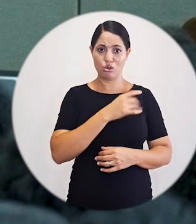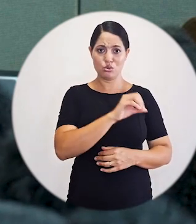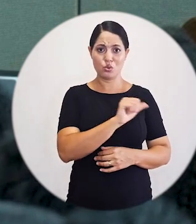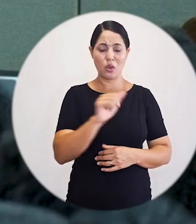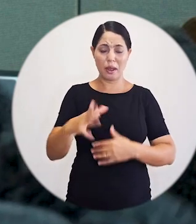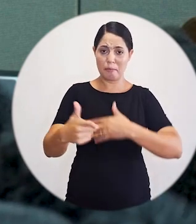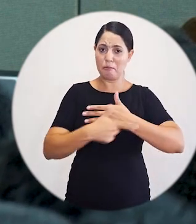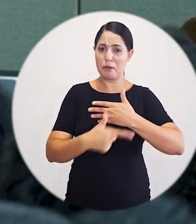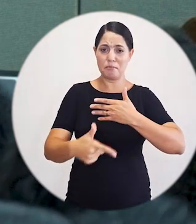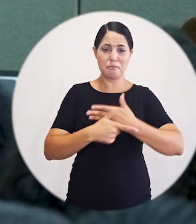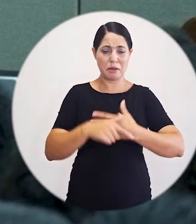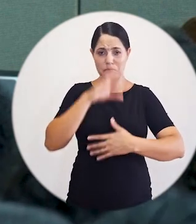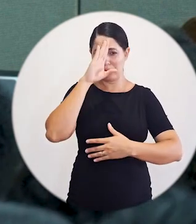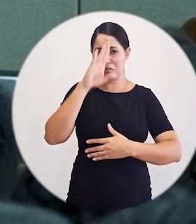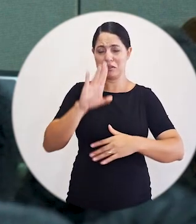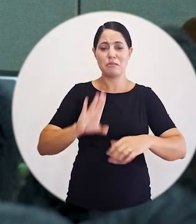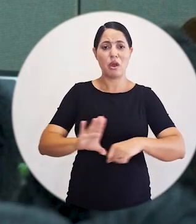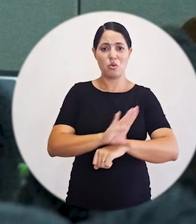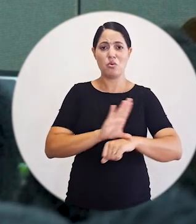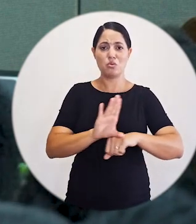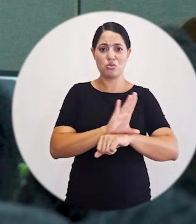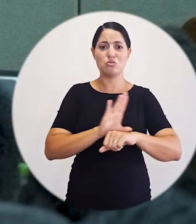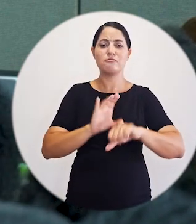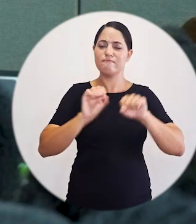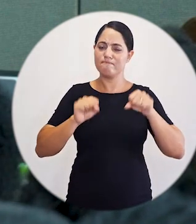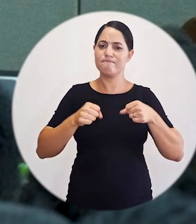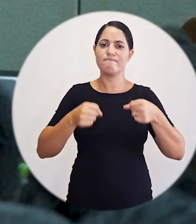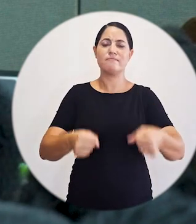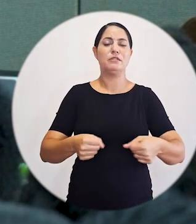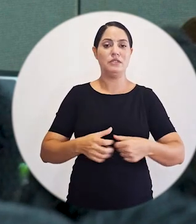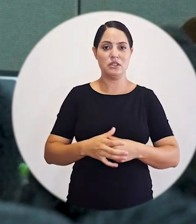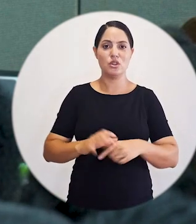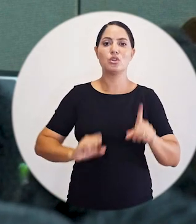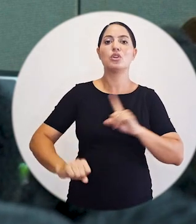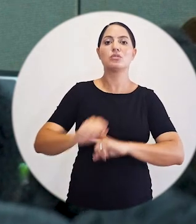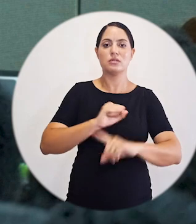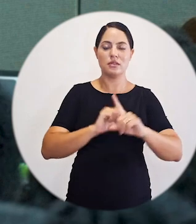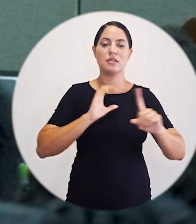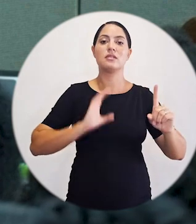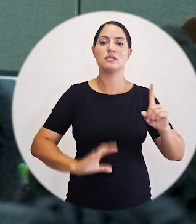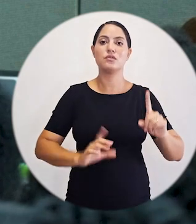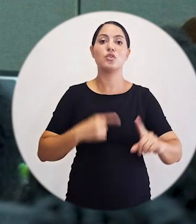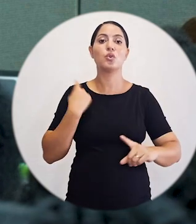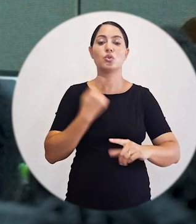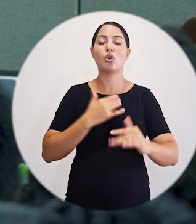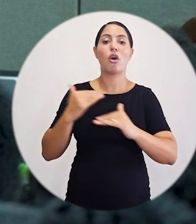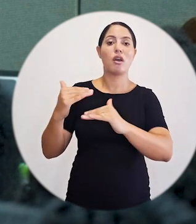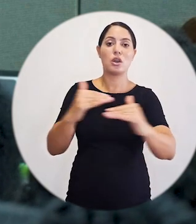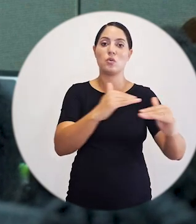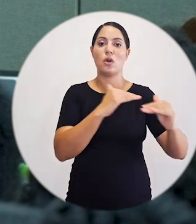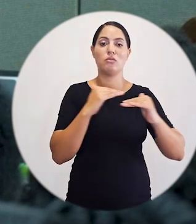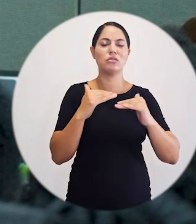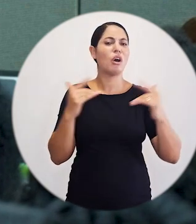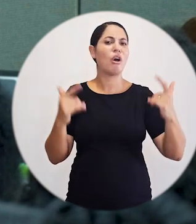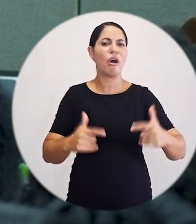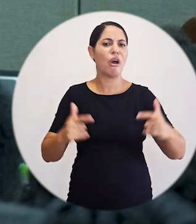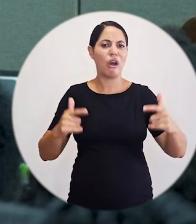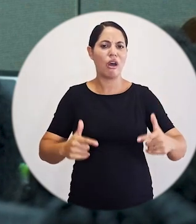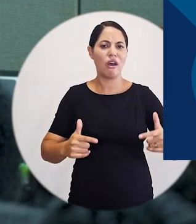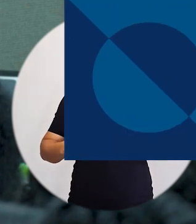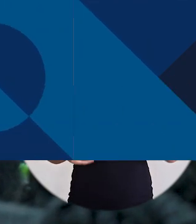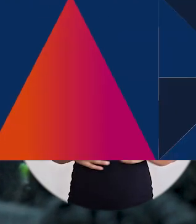A Ordem tem o papel de ser a voz constitucional da sociedade civil. Isso nos obriga a agir pela